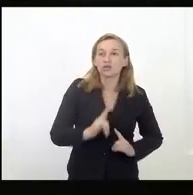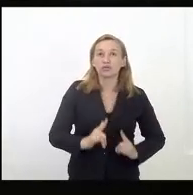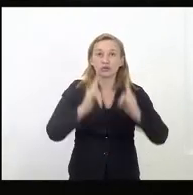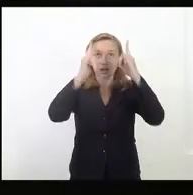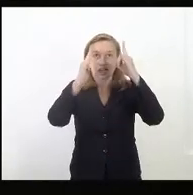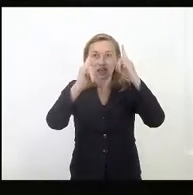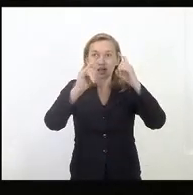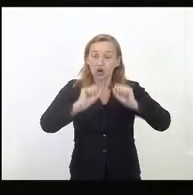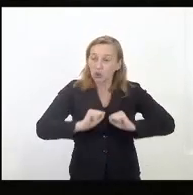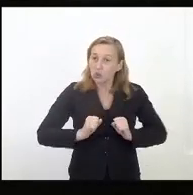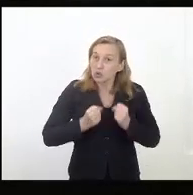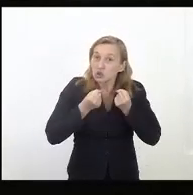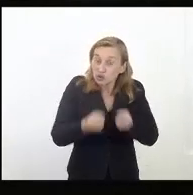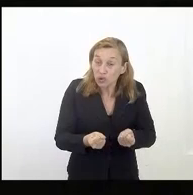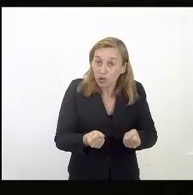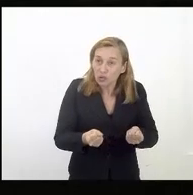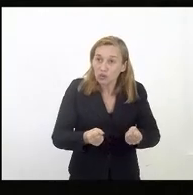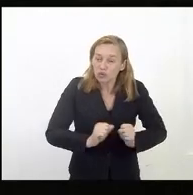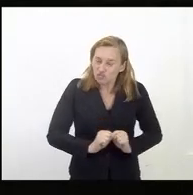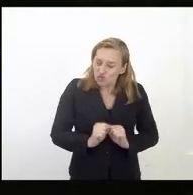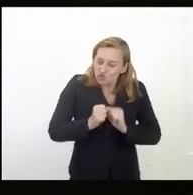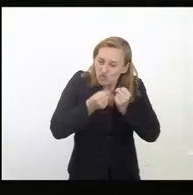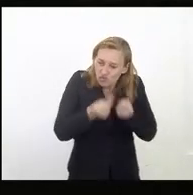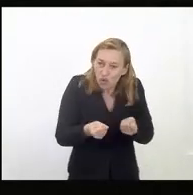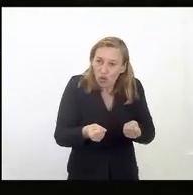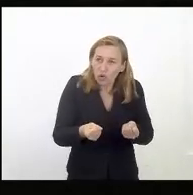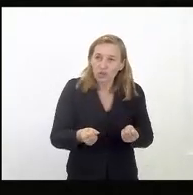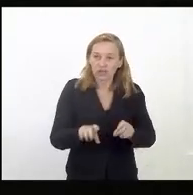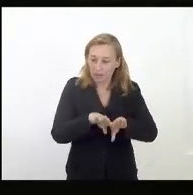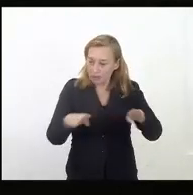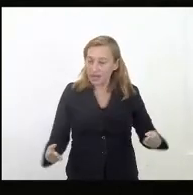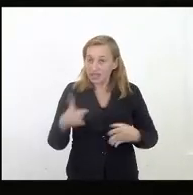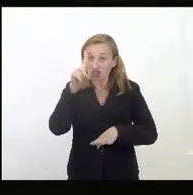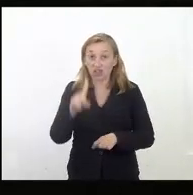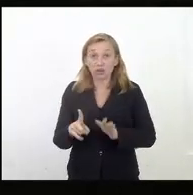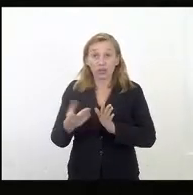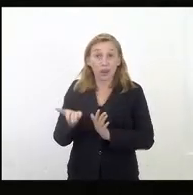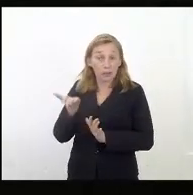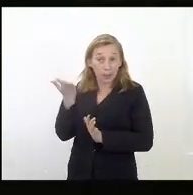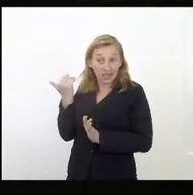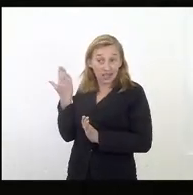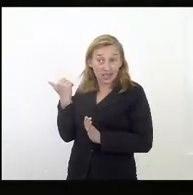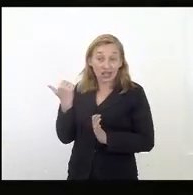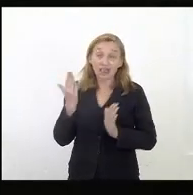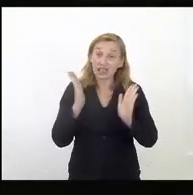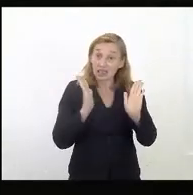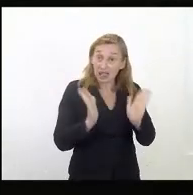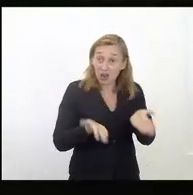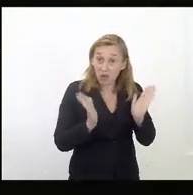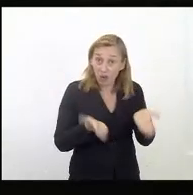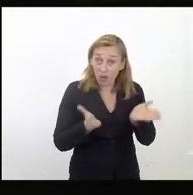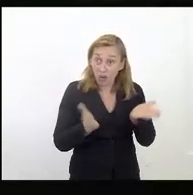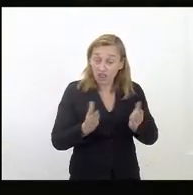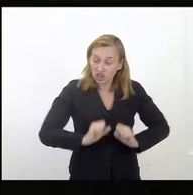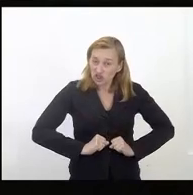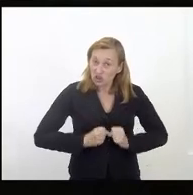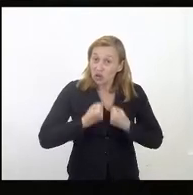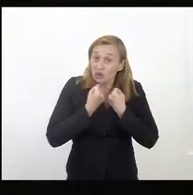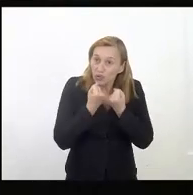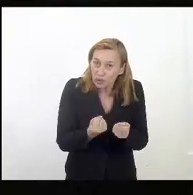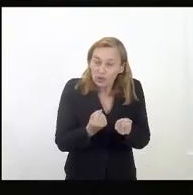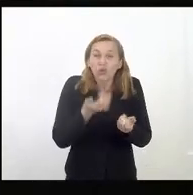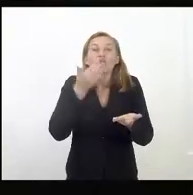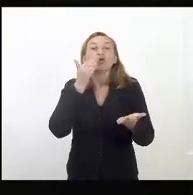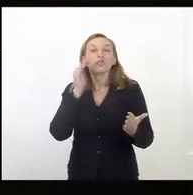que com esforço o esforço e mensurado da mesa diretora anterior e desta mesa diretora que se esforçou em